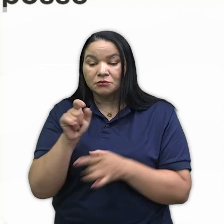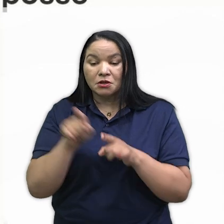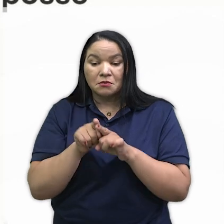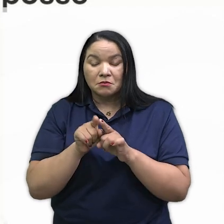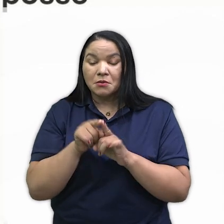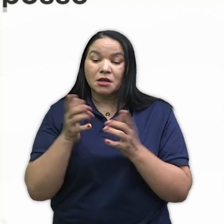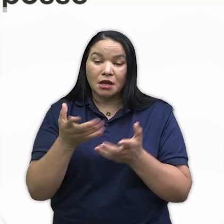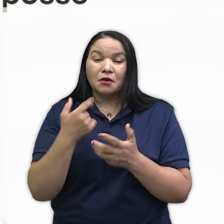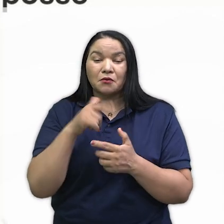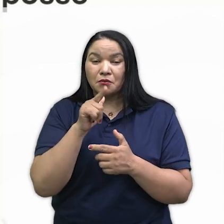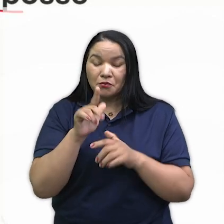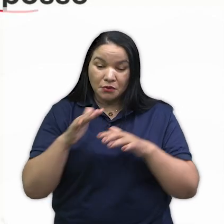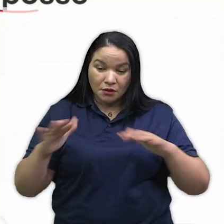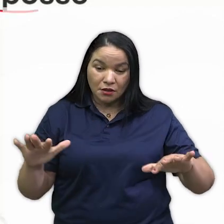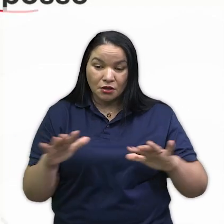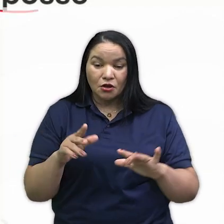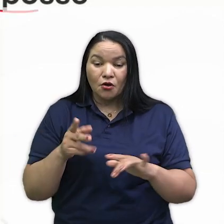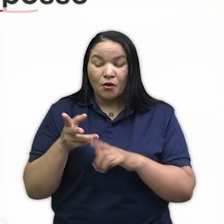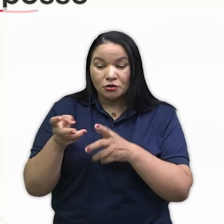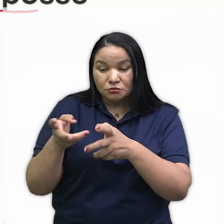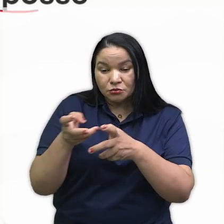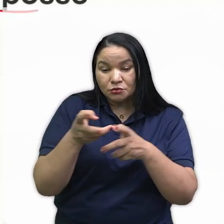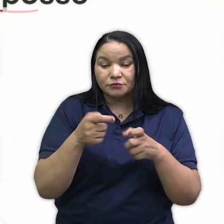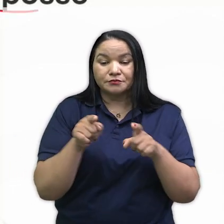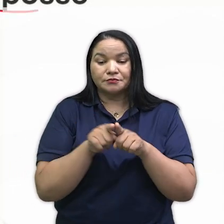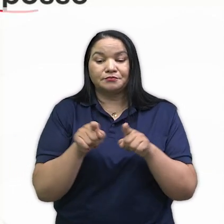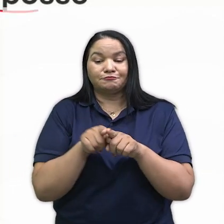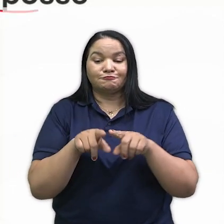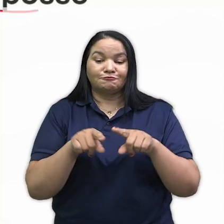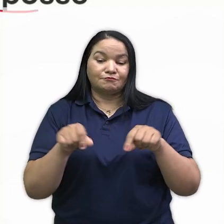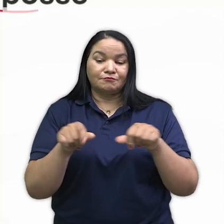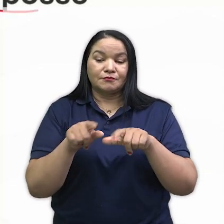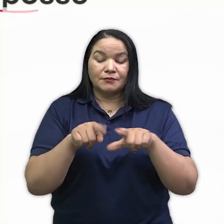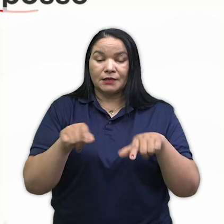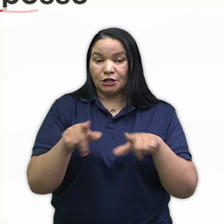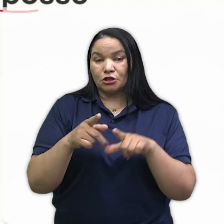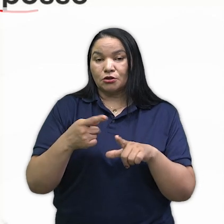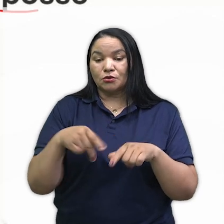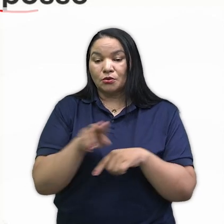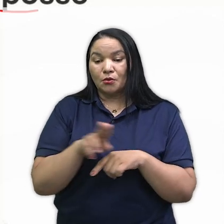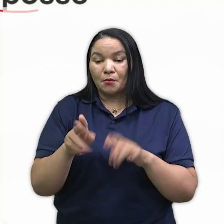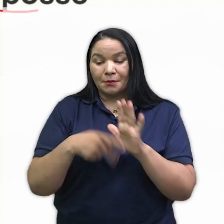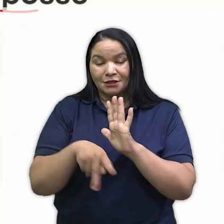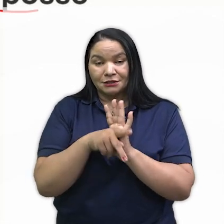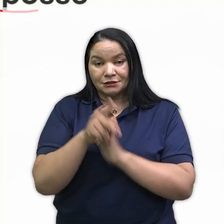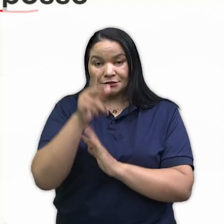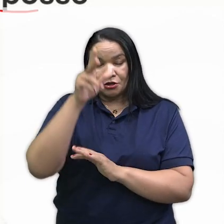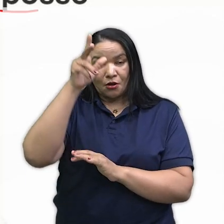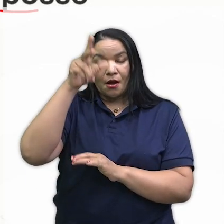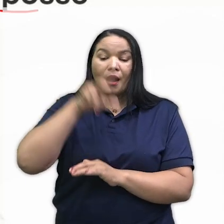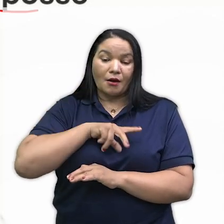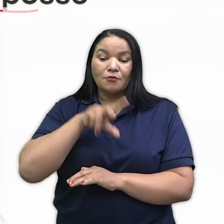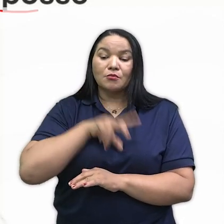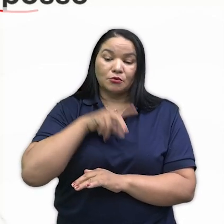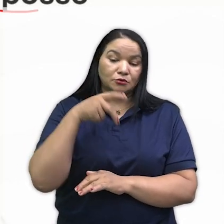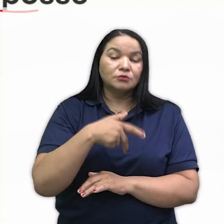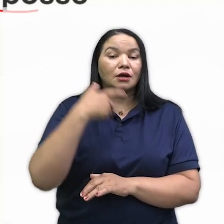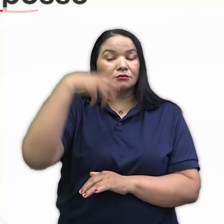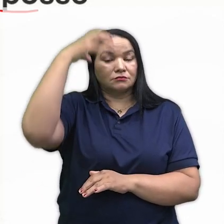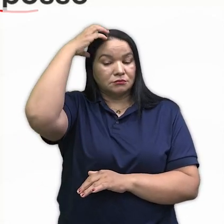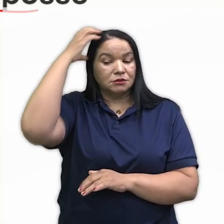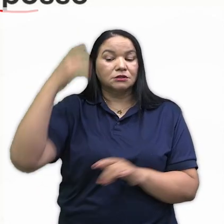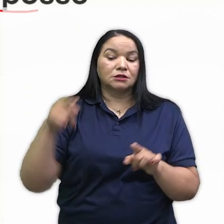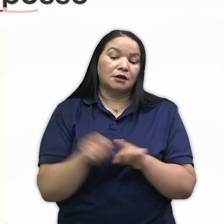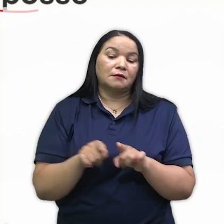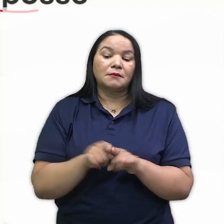rio Amazonas e tomou posse dessas terras em nome ali da coroa portuguesa, certo? Através,